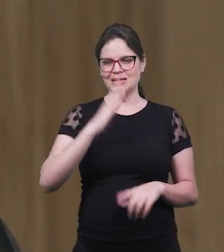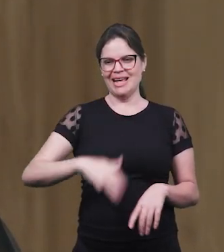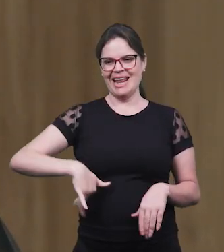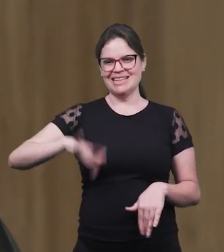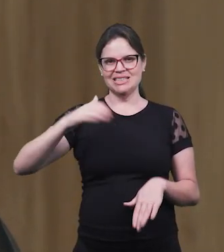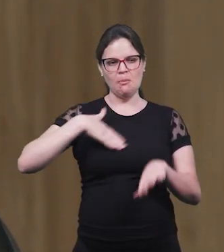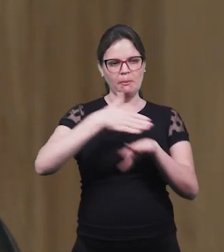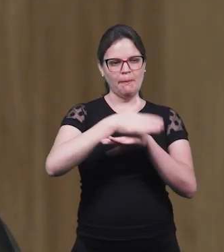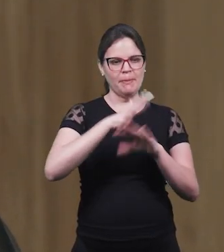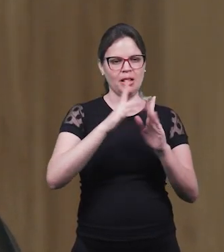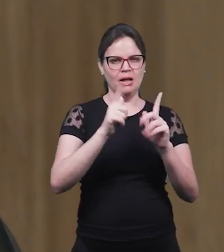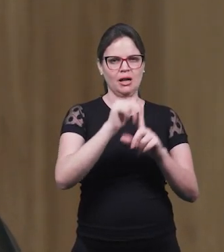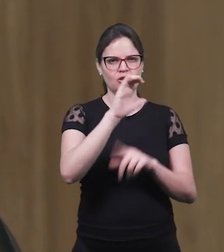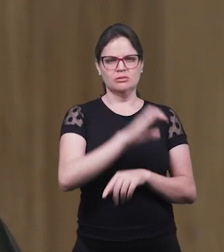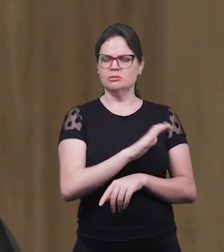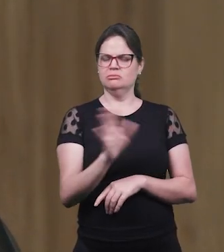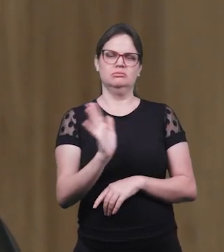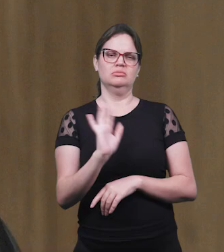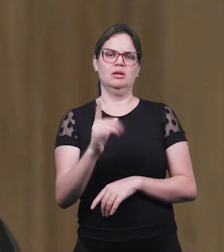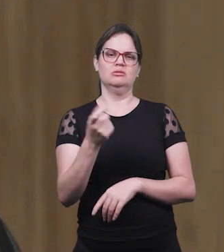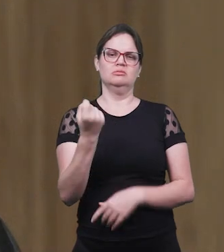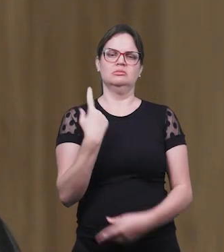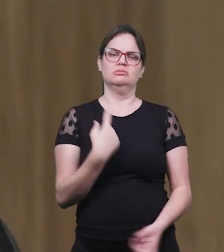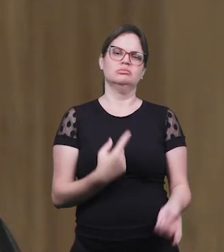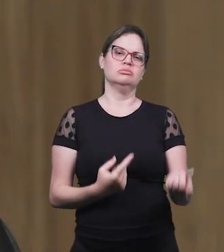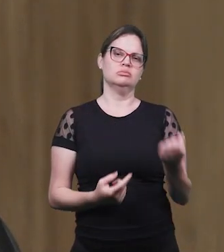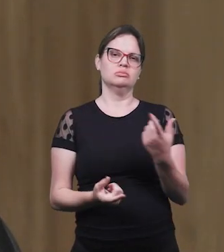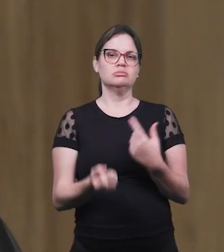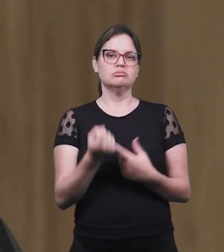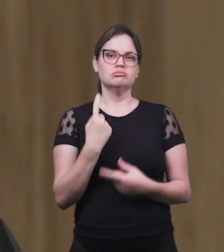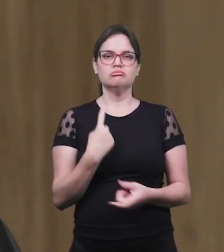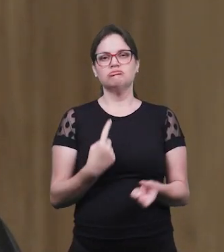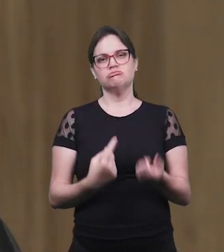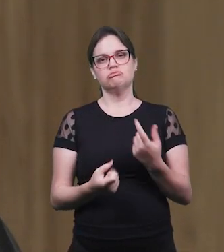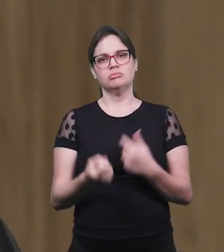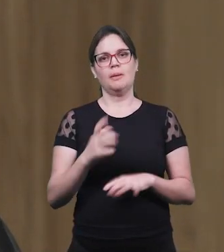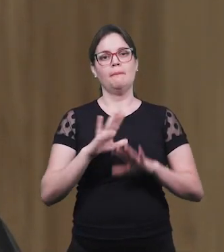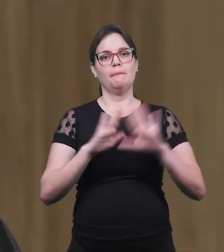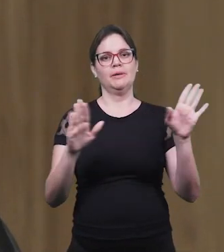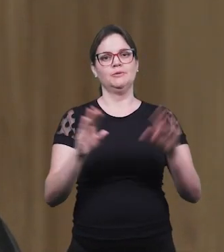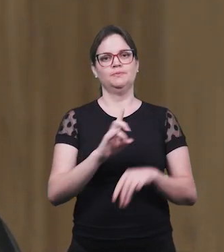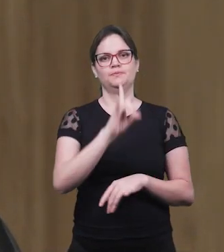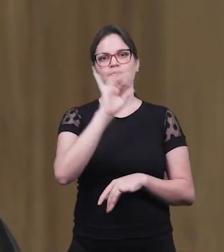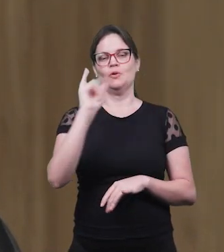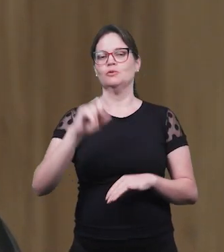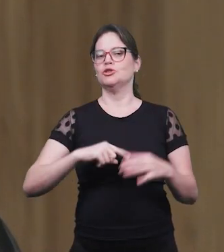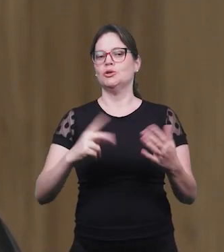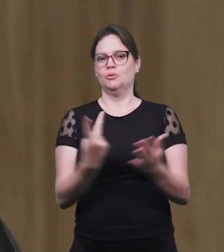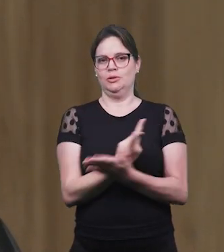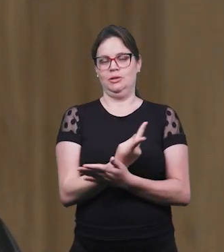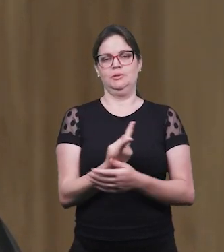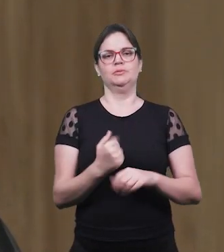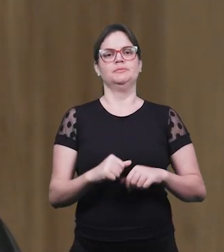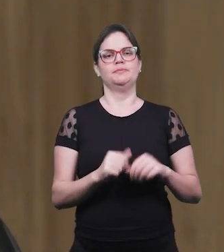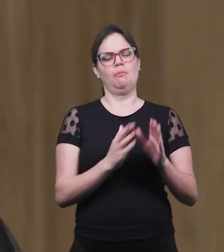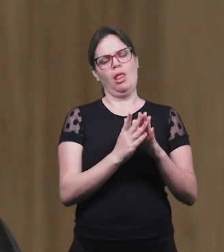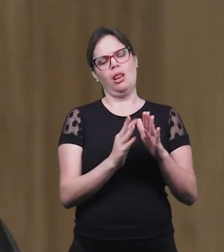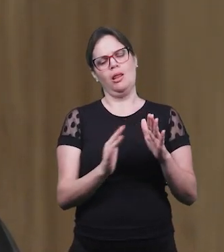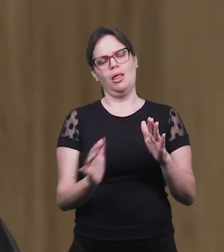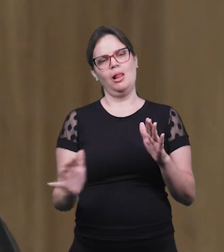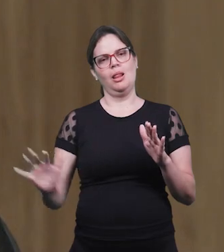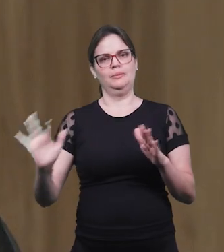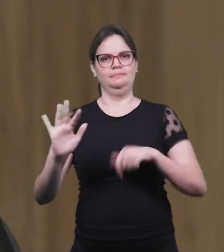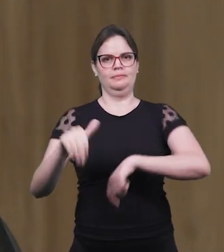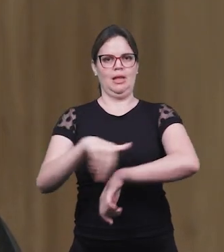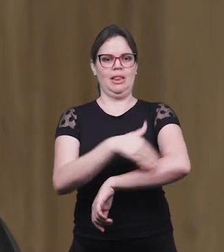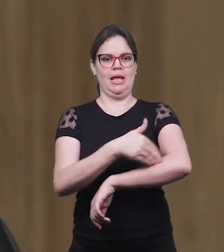Então, mas passou-se um tempo, na rua da minha casa foi